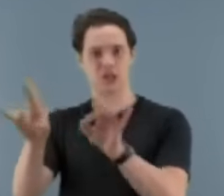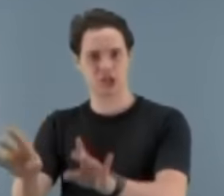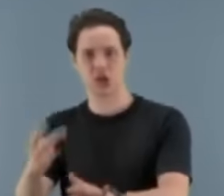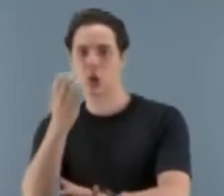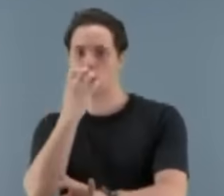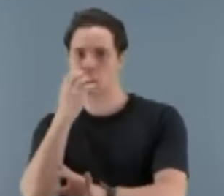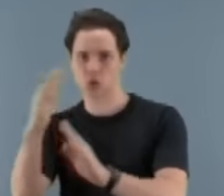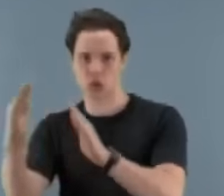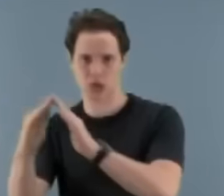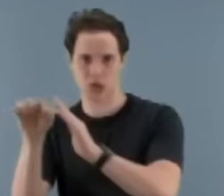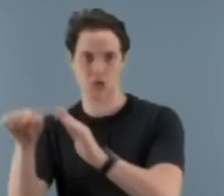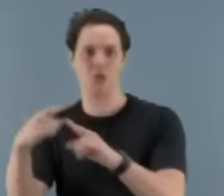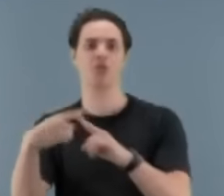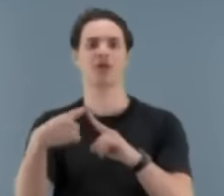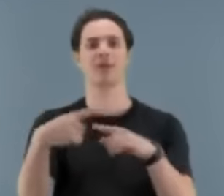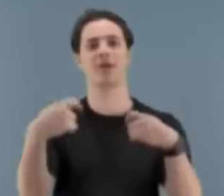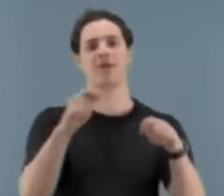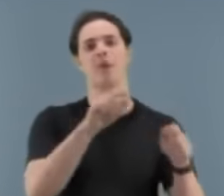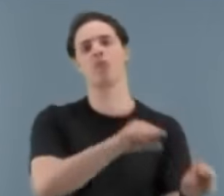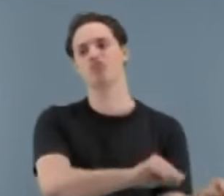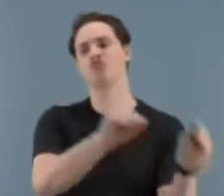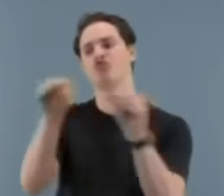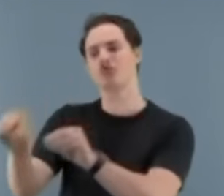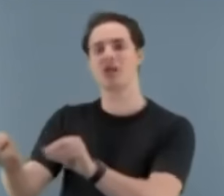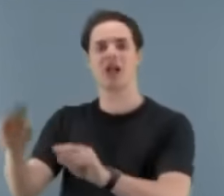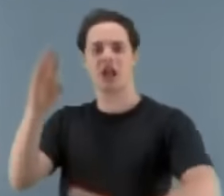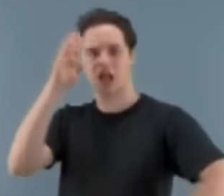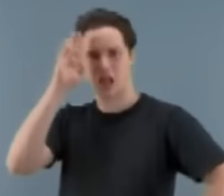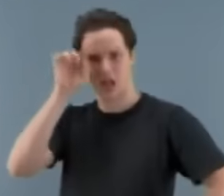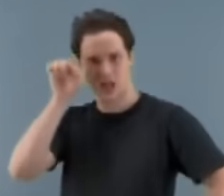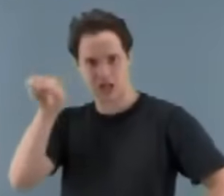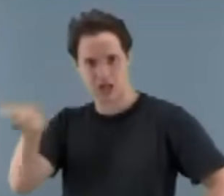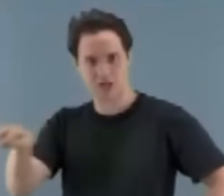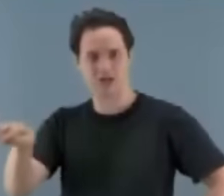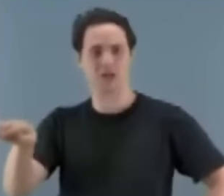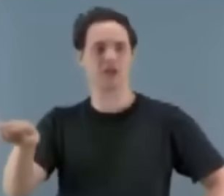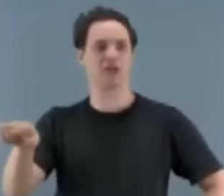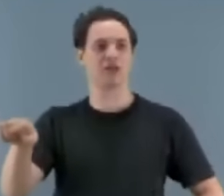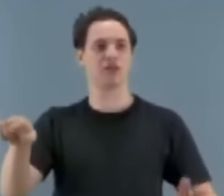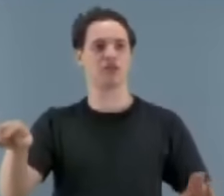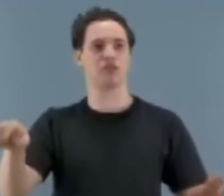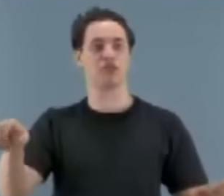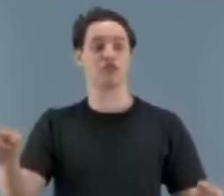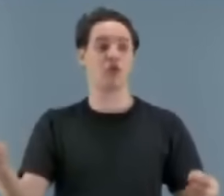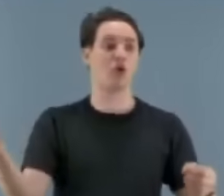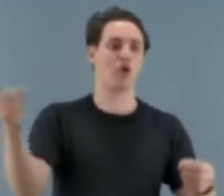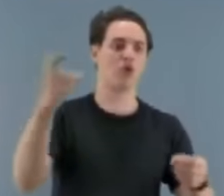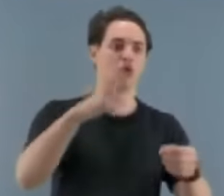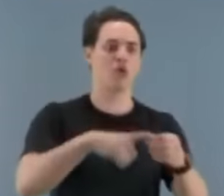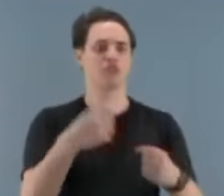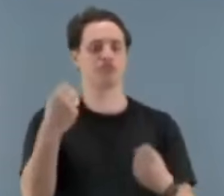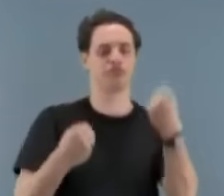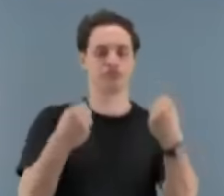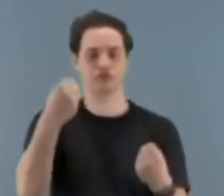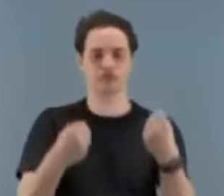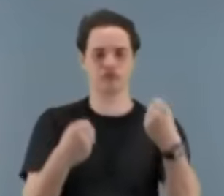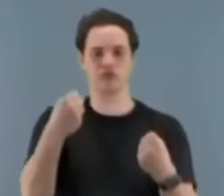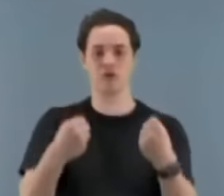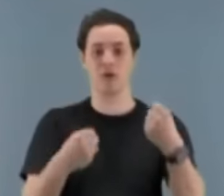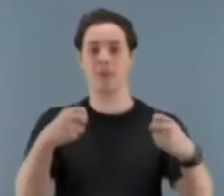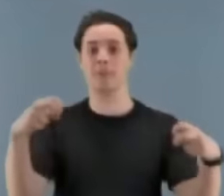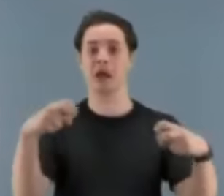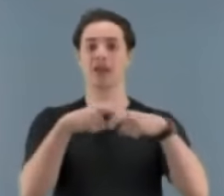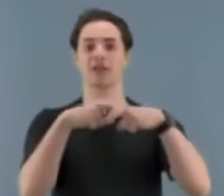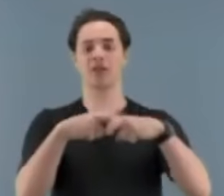porque ele ia mudar para Goiânia, ia comandar o 1º Batalhão. E estava voltando, estava chovendo, ela bateu no carro num buraco, ele me